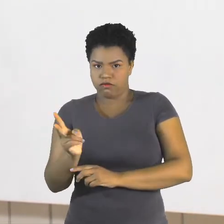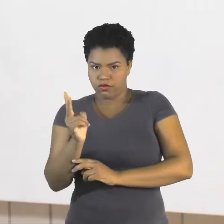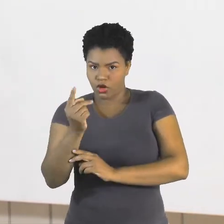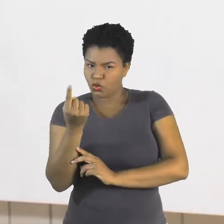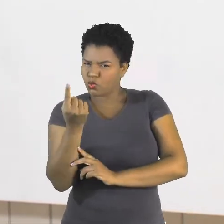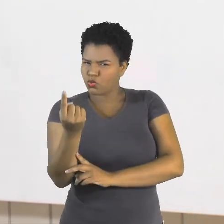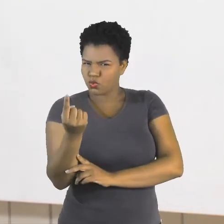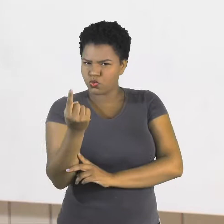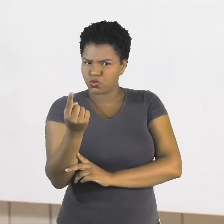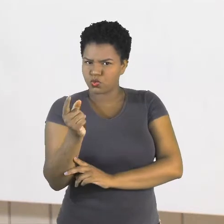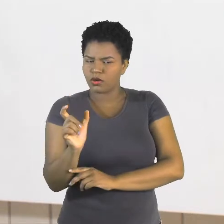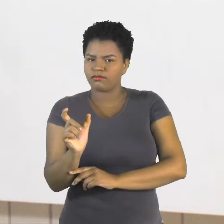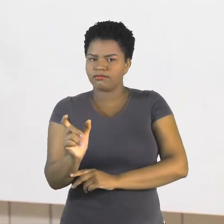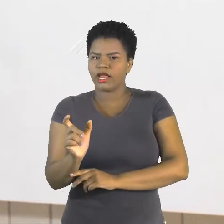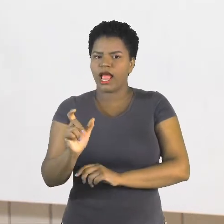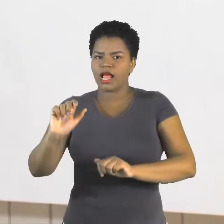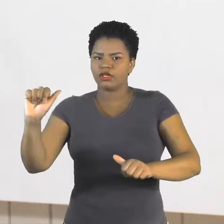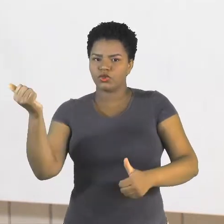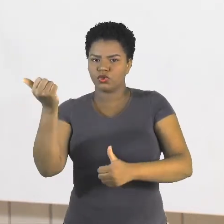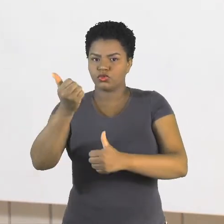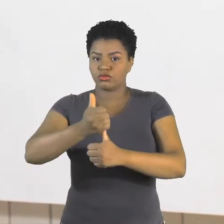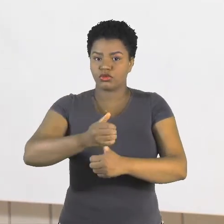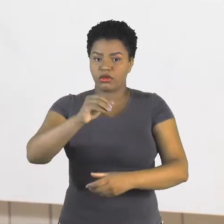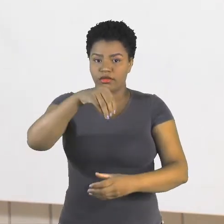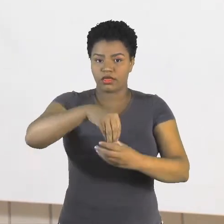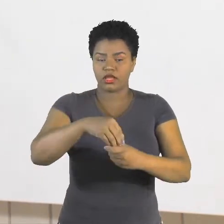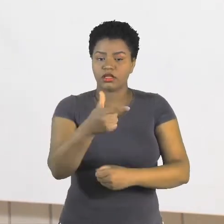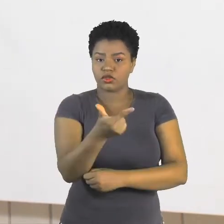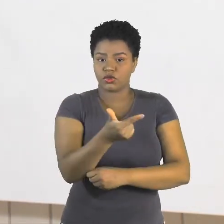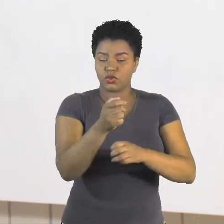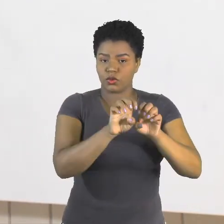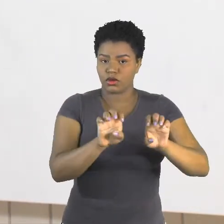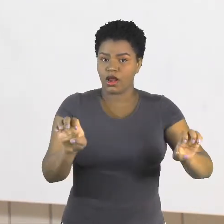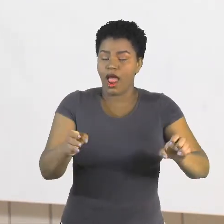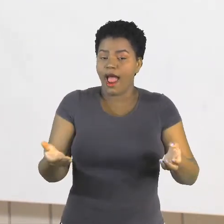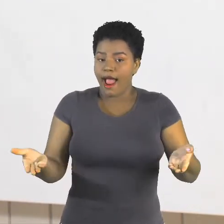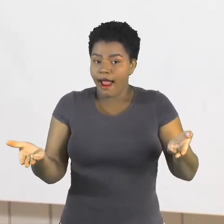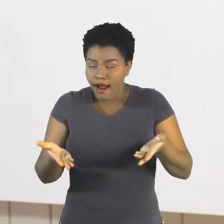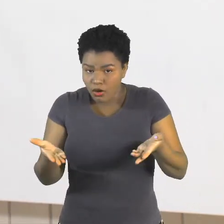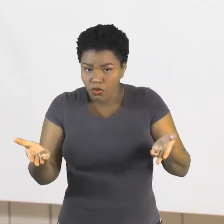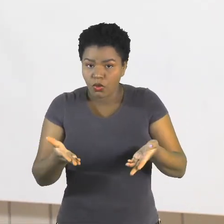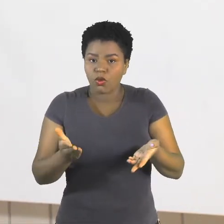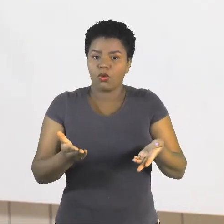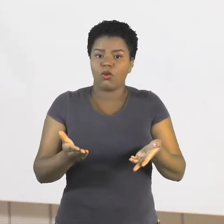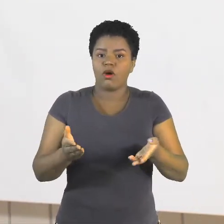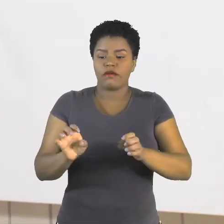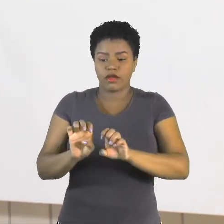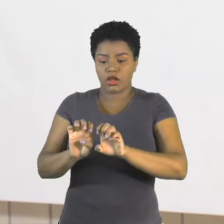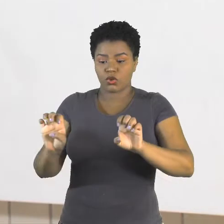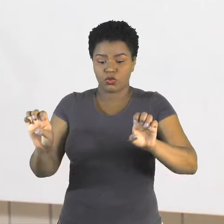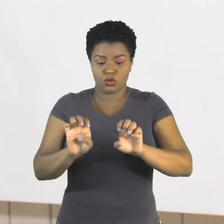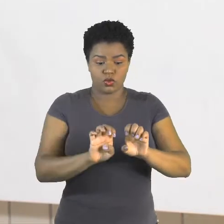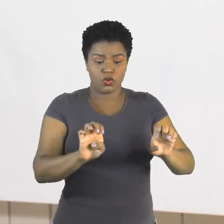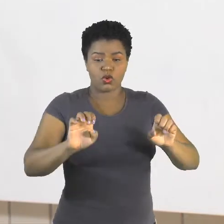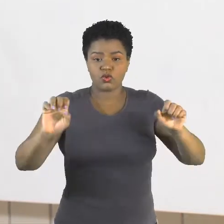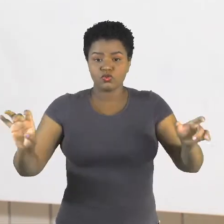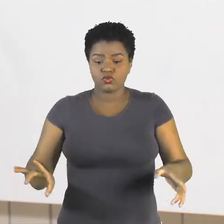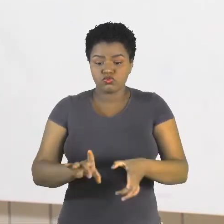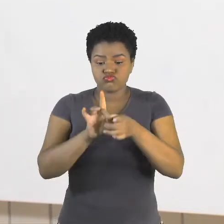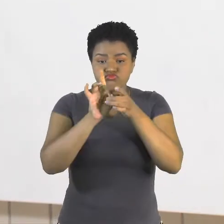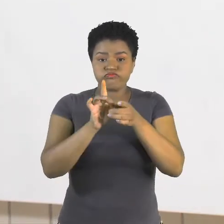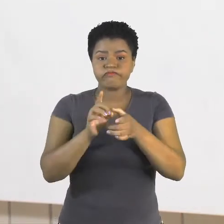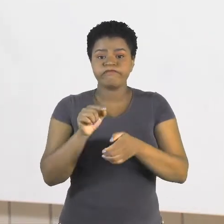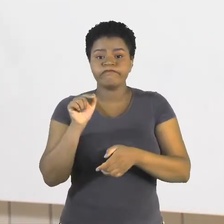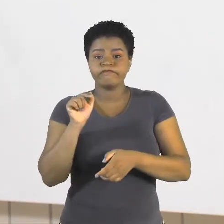substituía dentro da segunda equação, aqui a gente vai operar com as equações entre si, de tal forma que